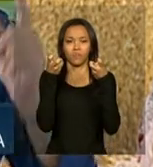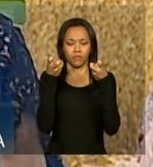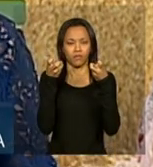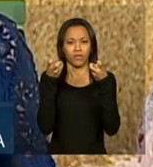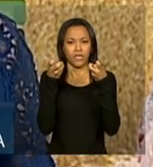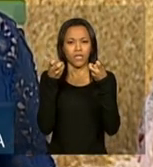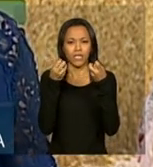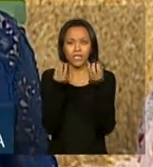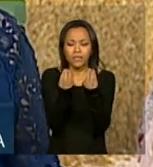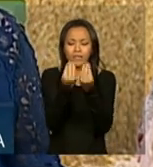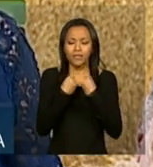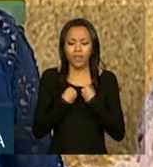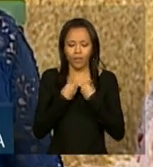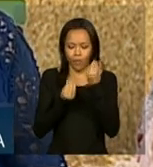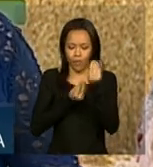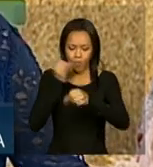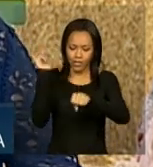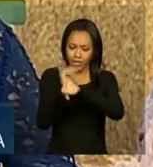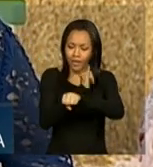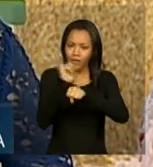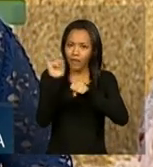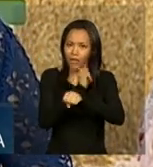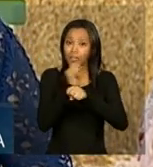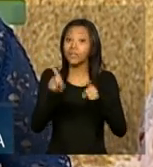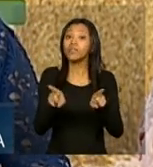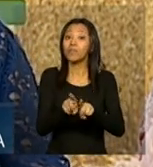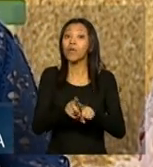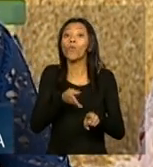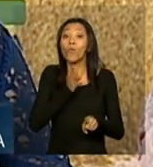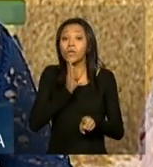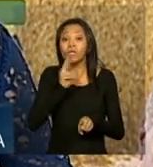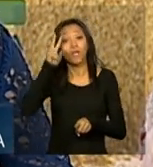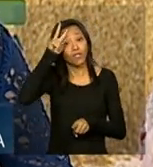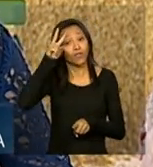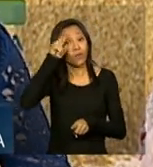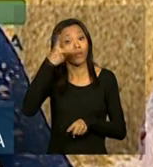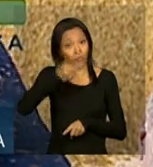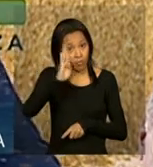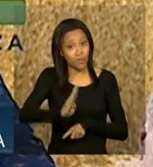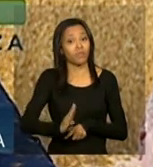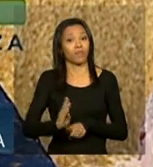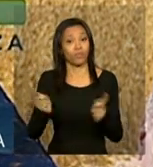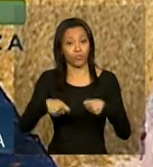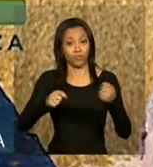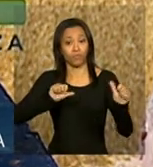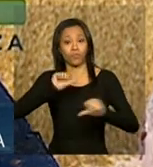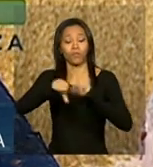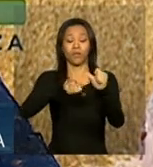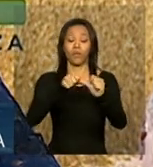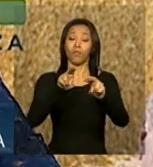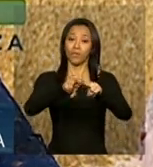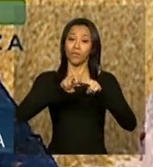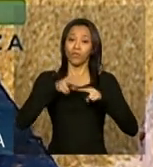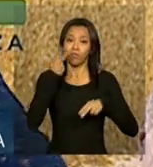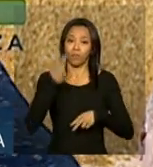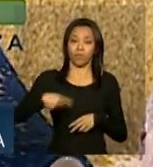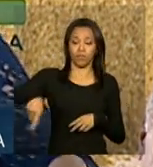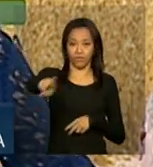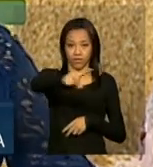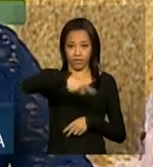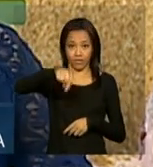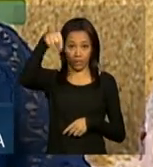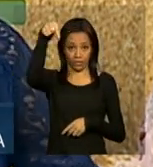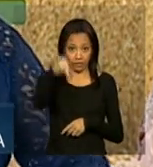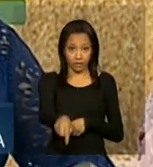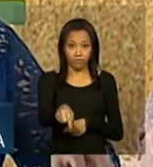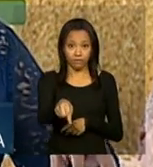noção estratégica e histórica do papel do Brasil pode nos fornecer. Por isso eu digo a vocês,